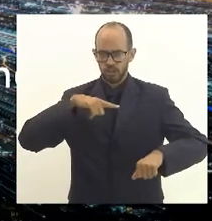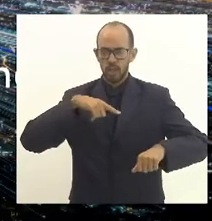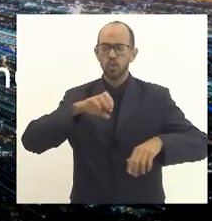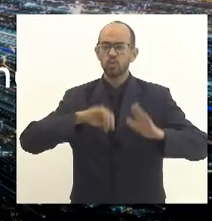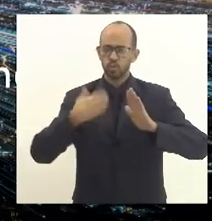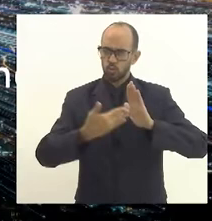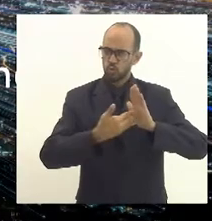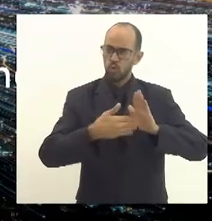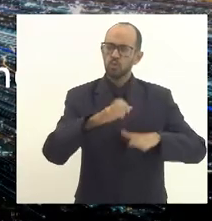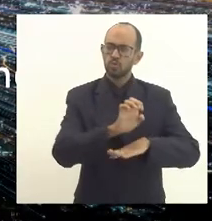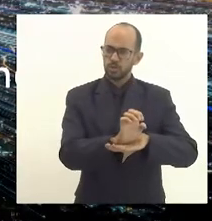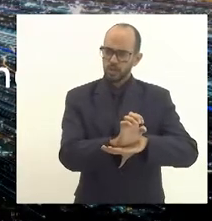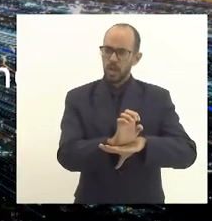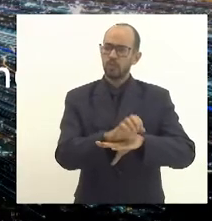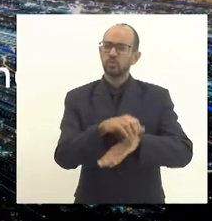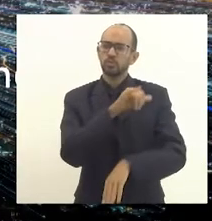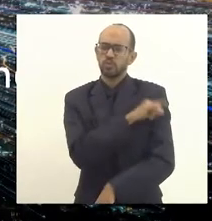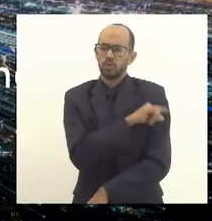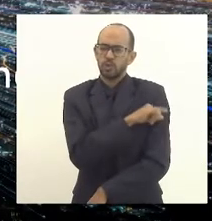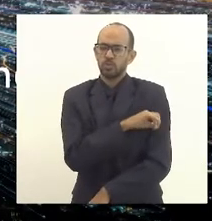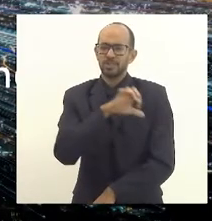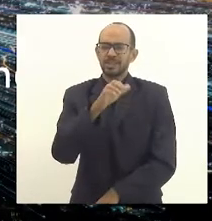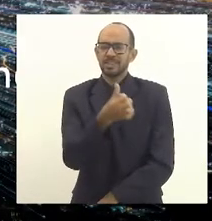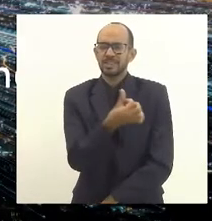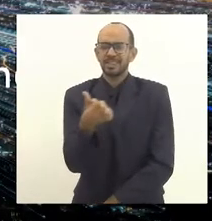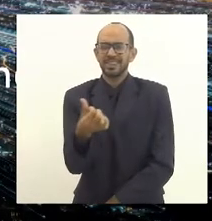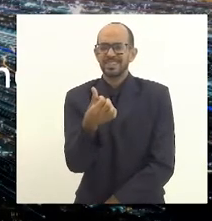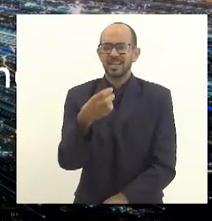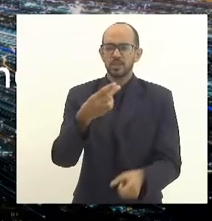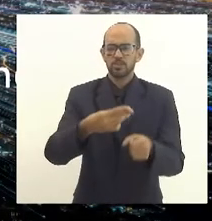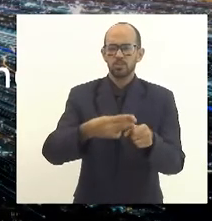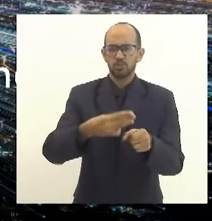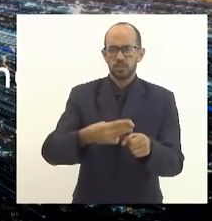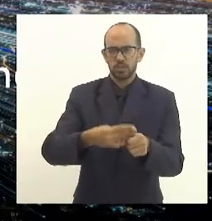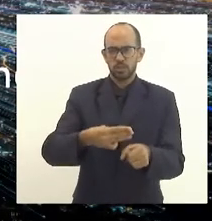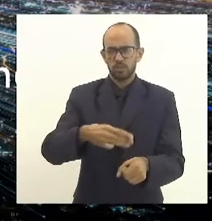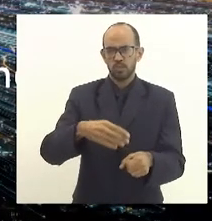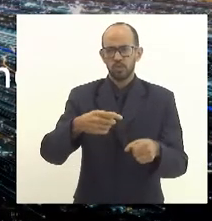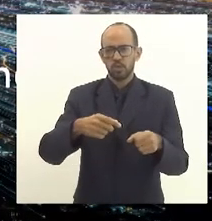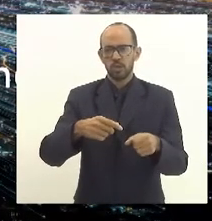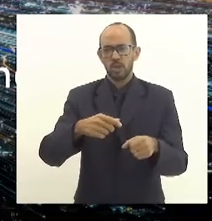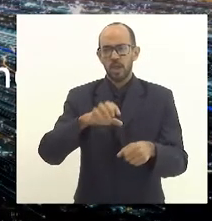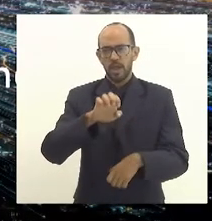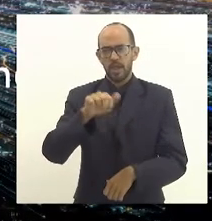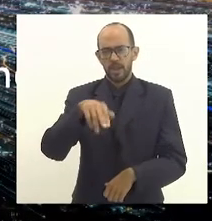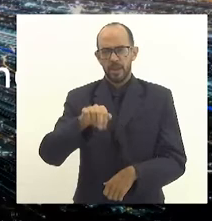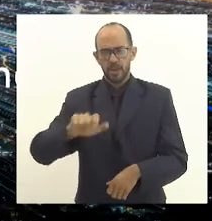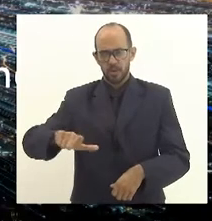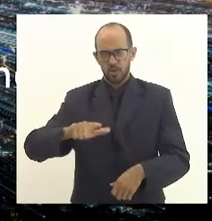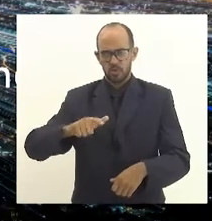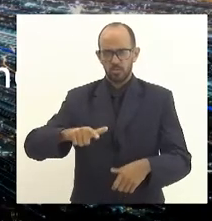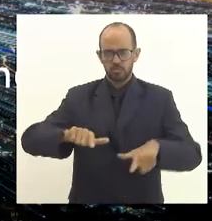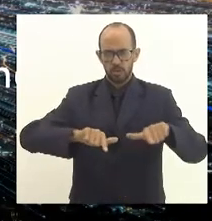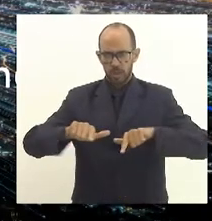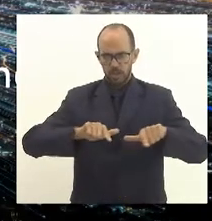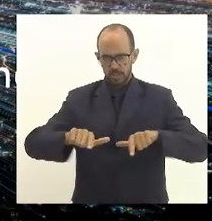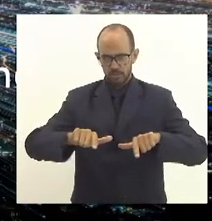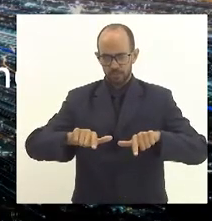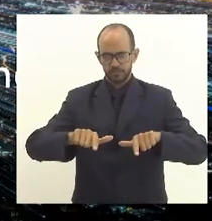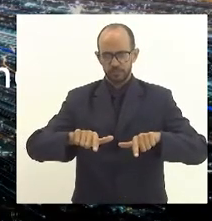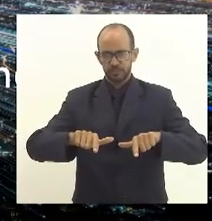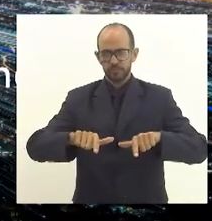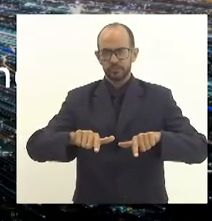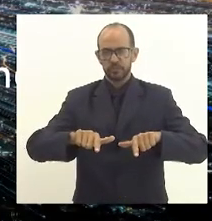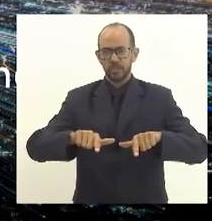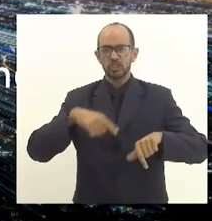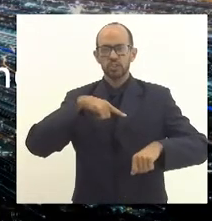do Rio de Janeiro, nos 66 municípios onde a Enel atua, mais de 70% do estado. A gente tem aí